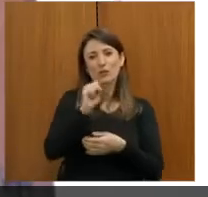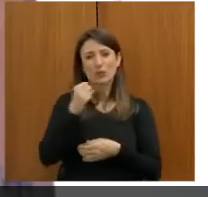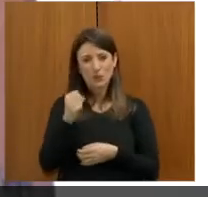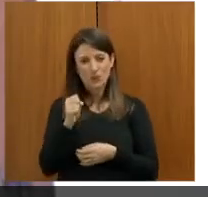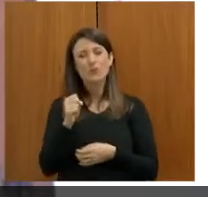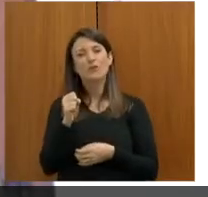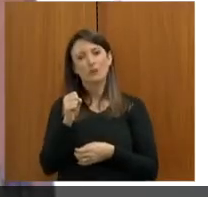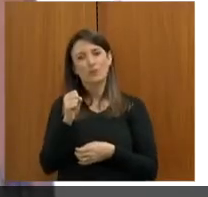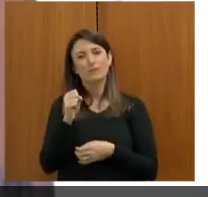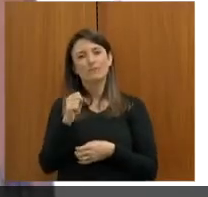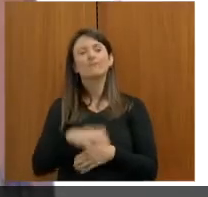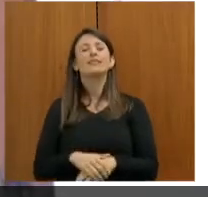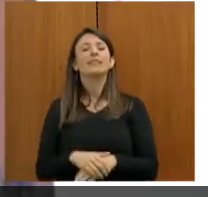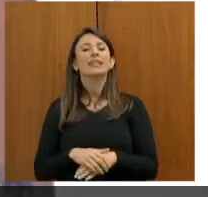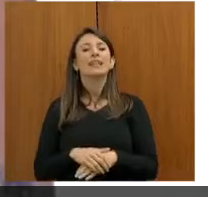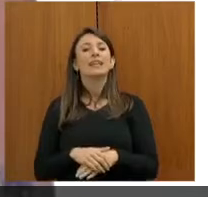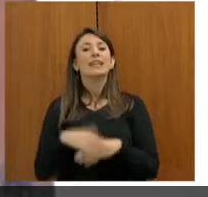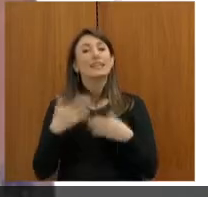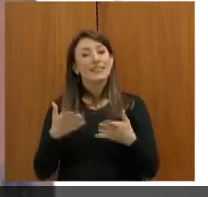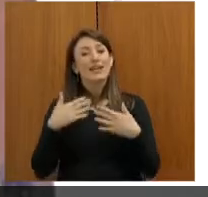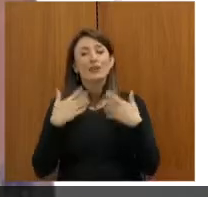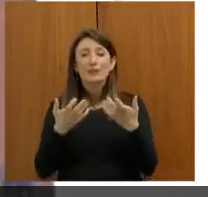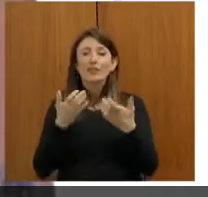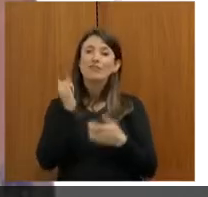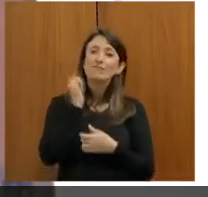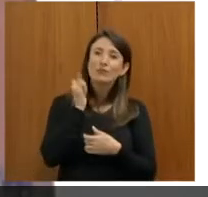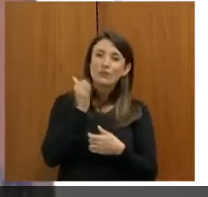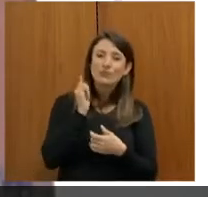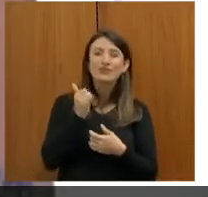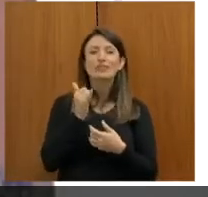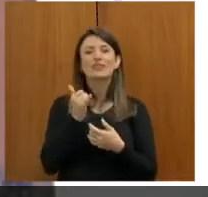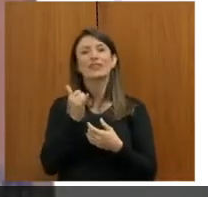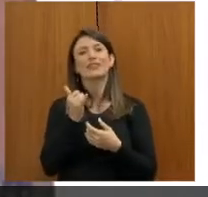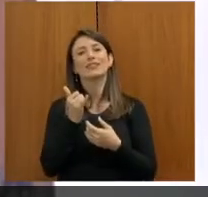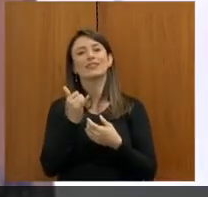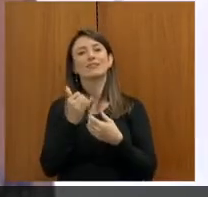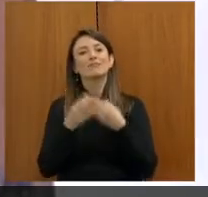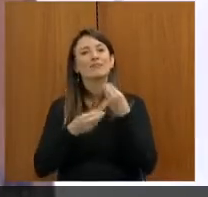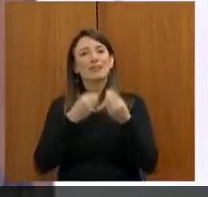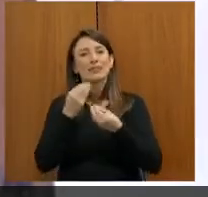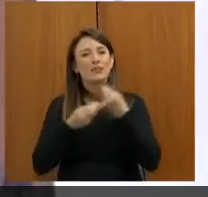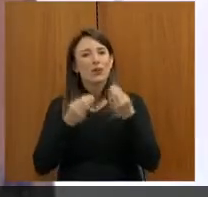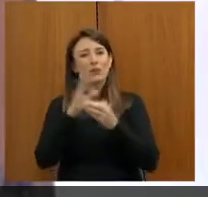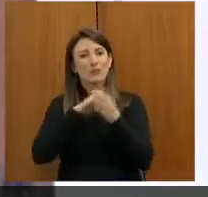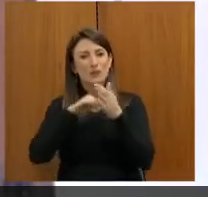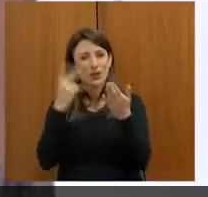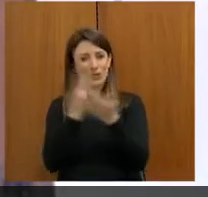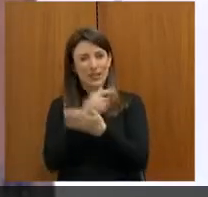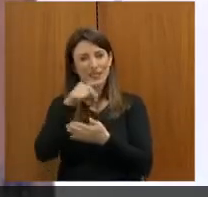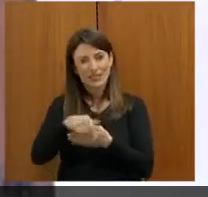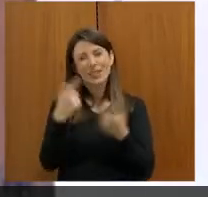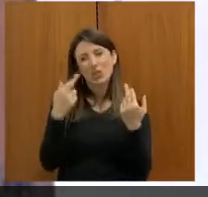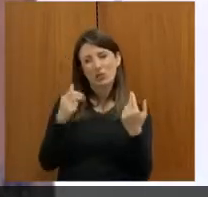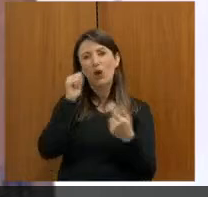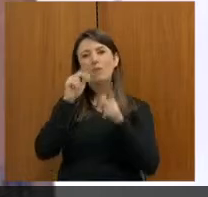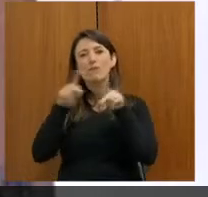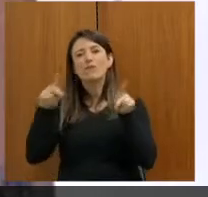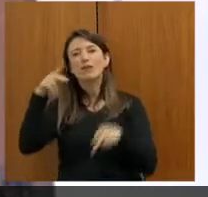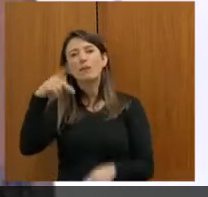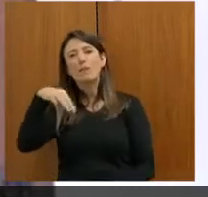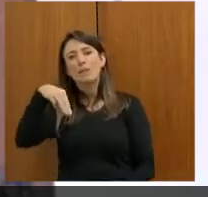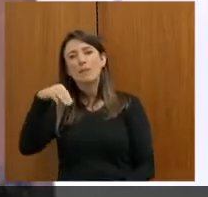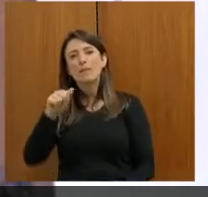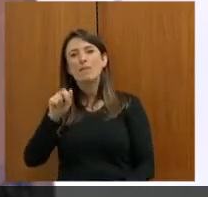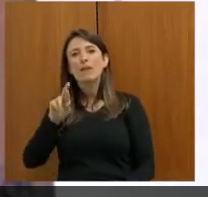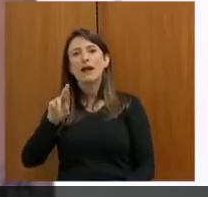daqui de rosa e trazer um pouquinho dessa perspectiva a minha fala vai muito de conta a professora mais lisa disse né É